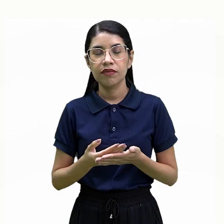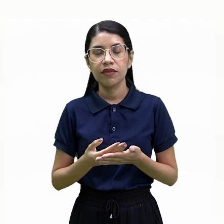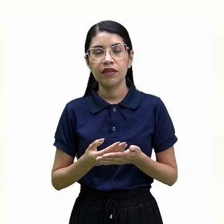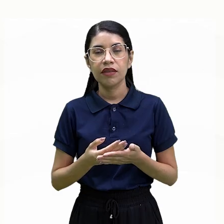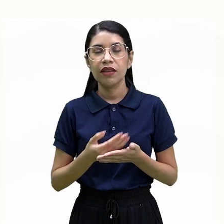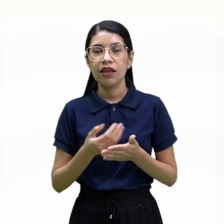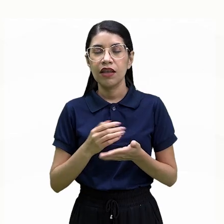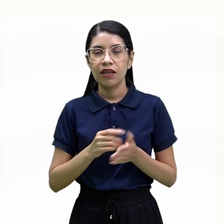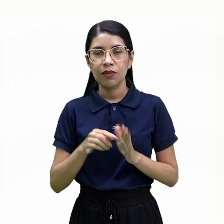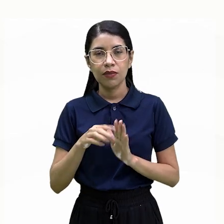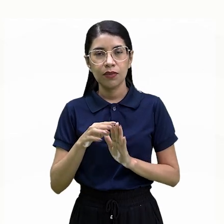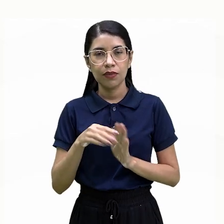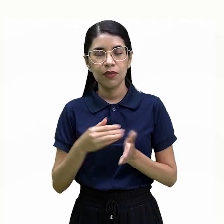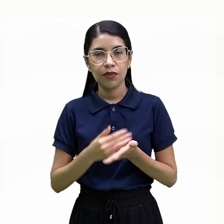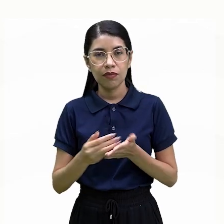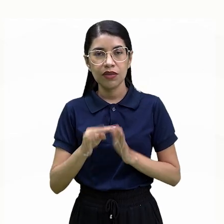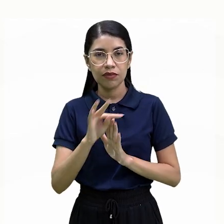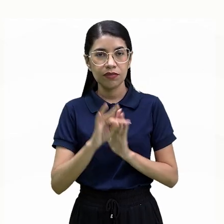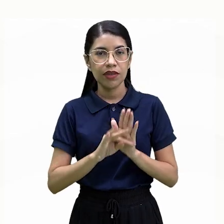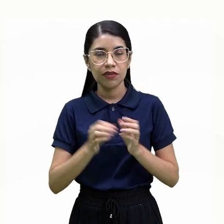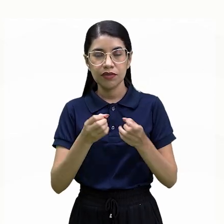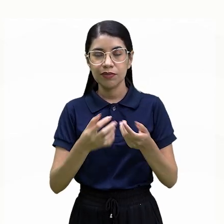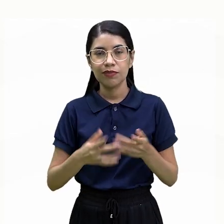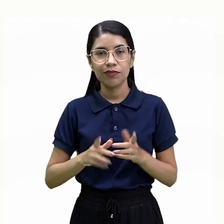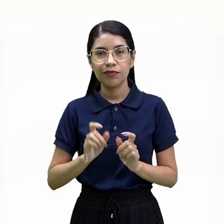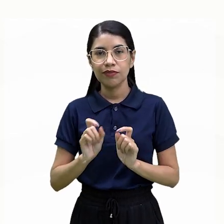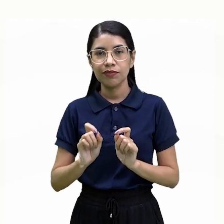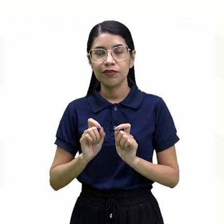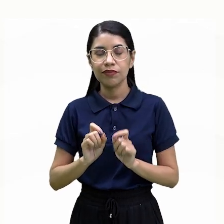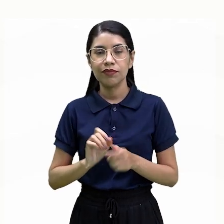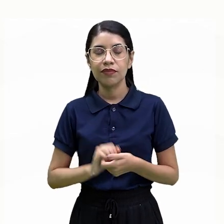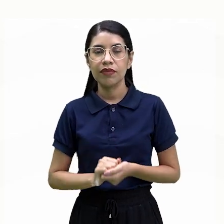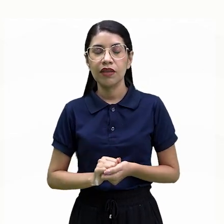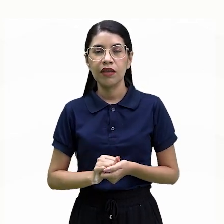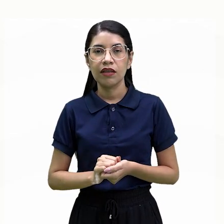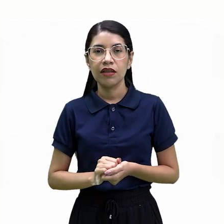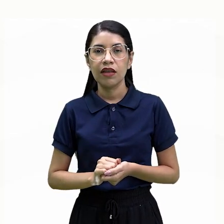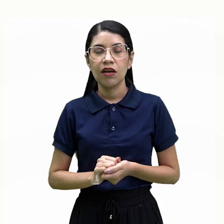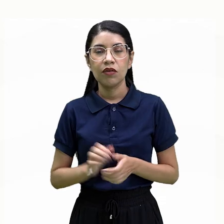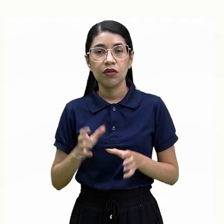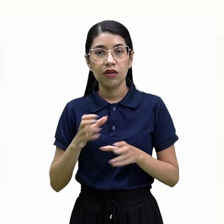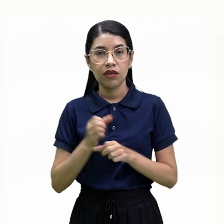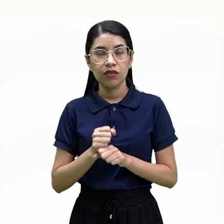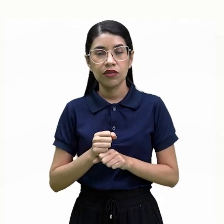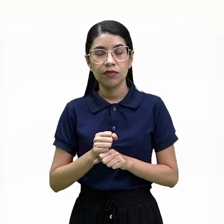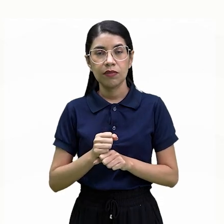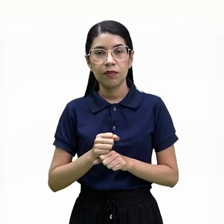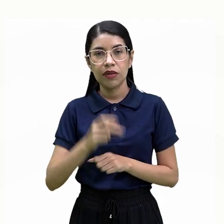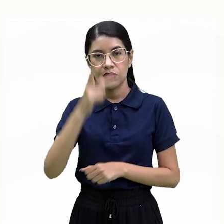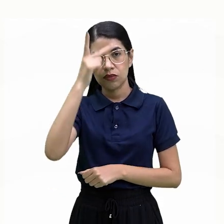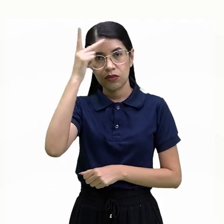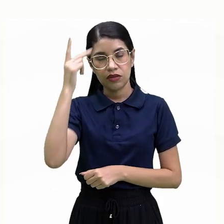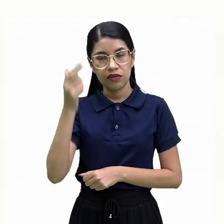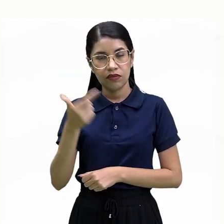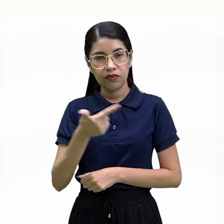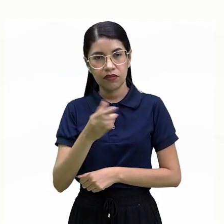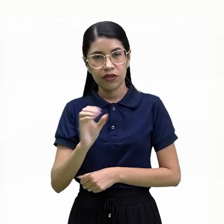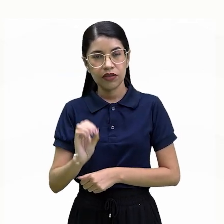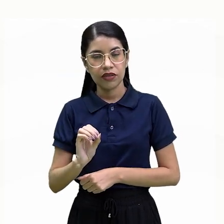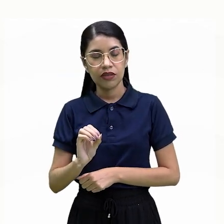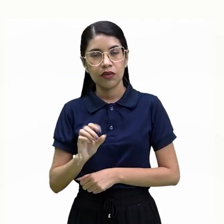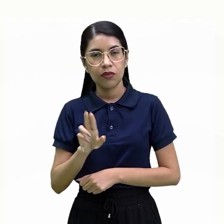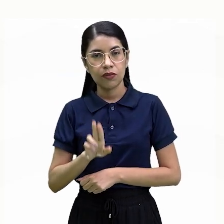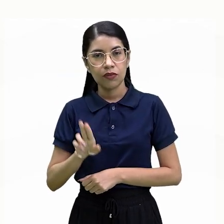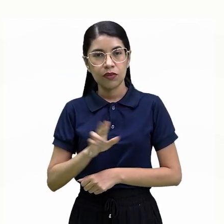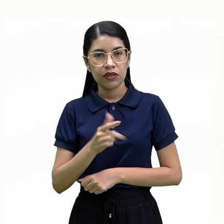enunciado, perdão, eles falaram que seriam 20 jovens, foram 20 jovens. Então, vamos usar